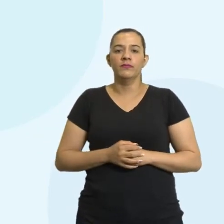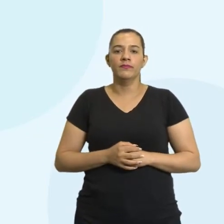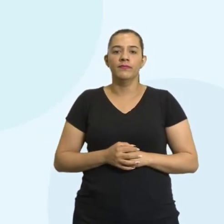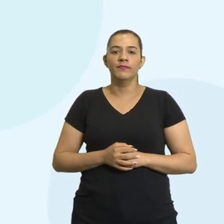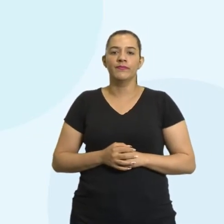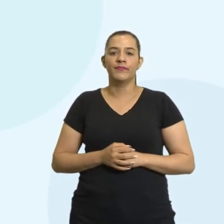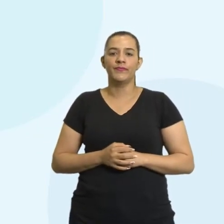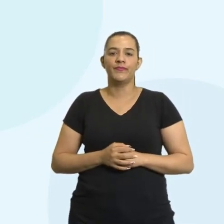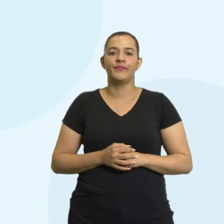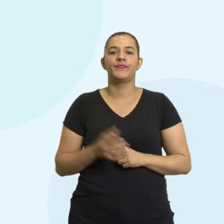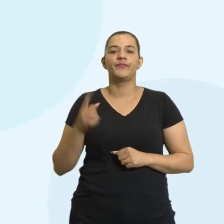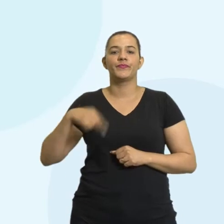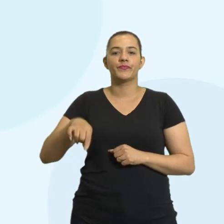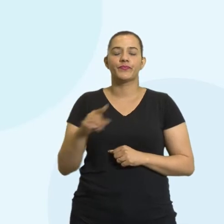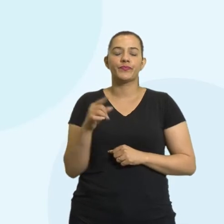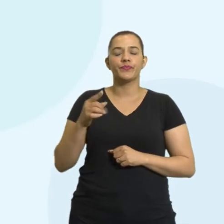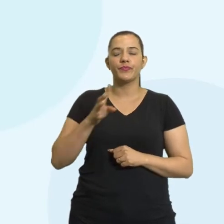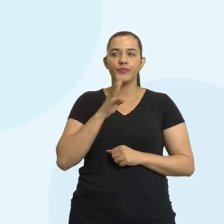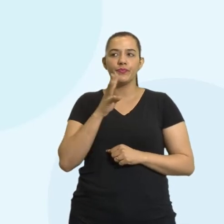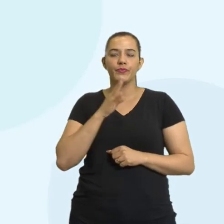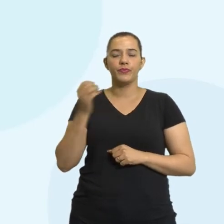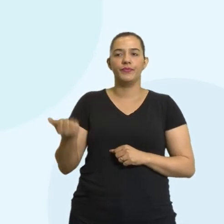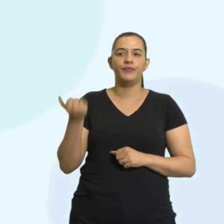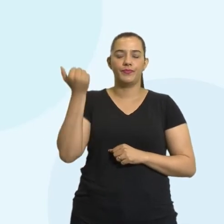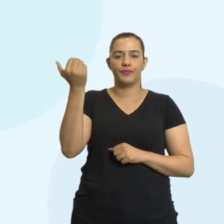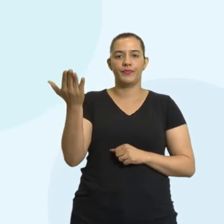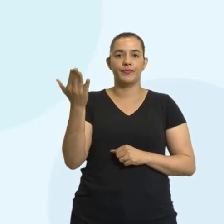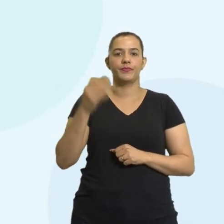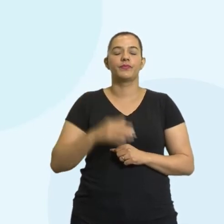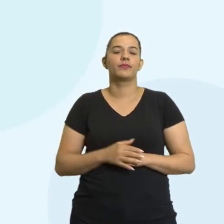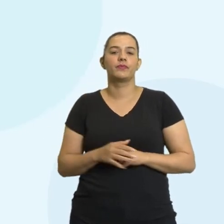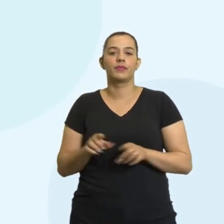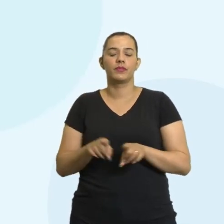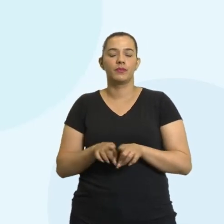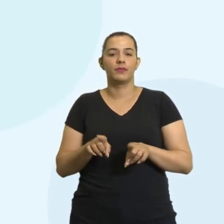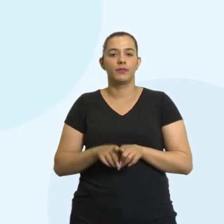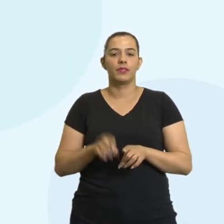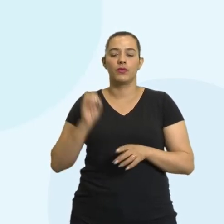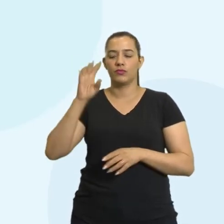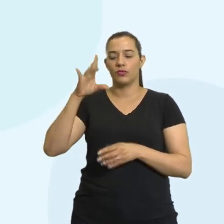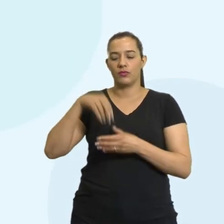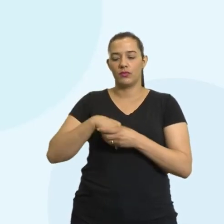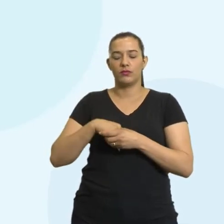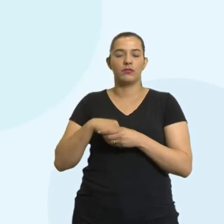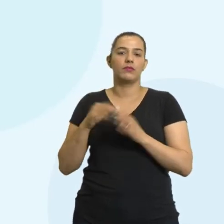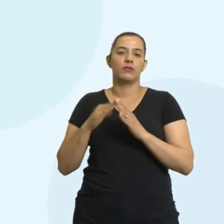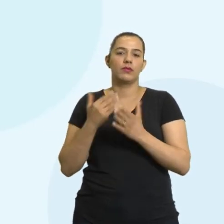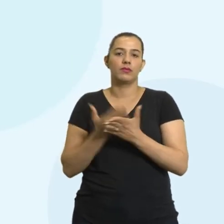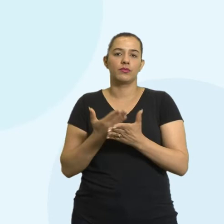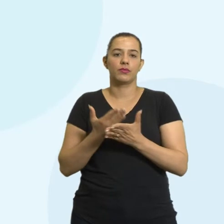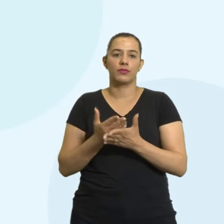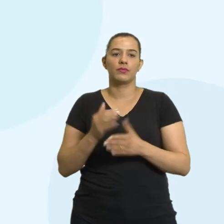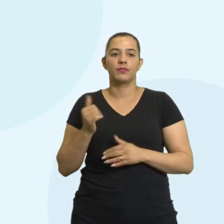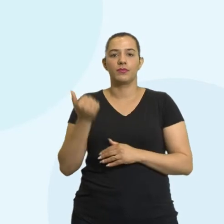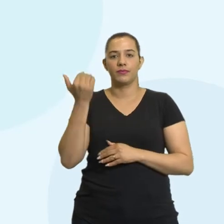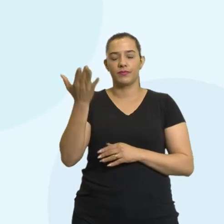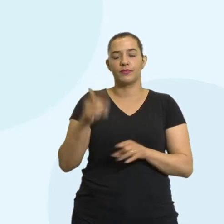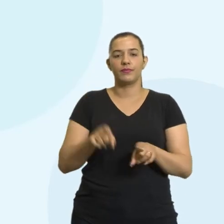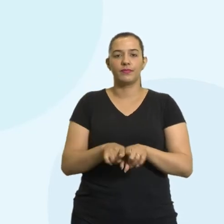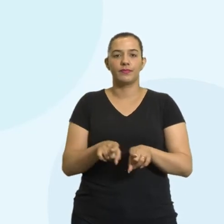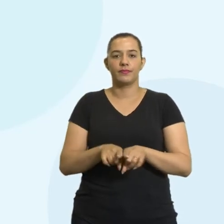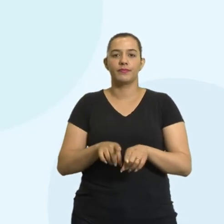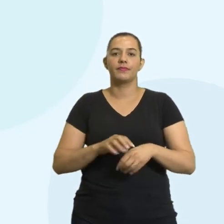essas informações e esses conhecimentos lá fora, né? Para além dos muros da escola, certo? Bom, então